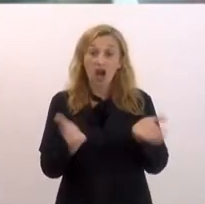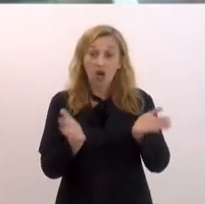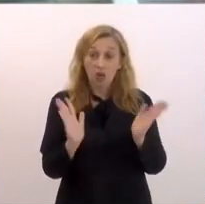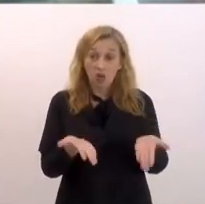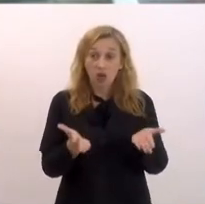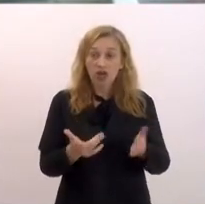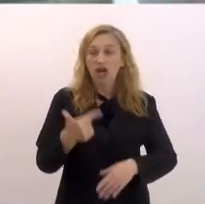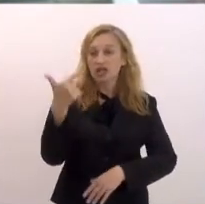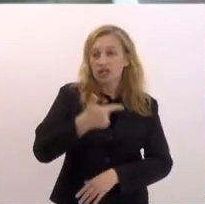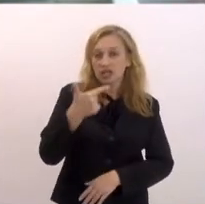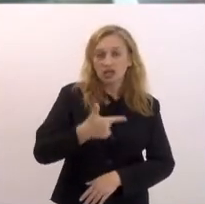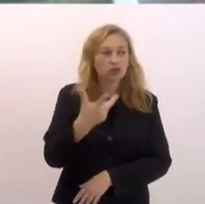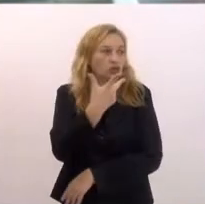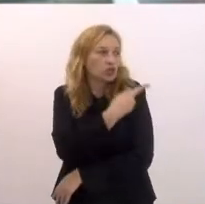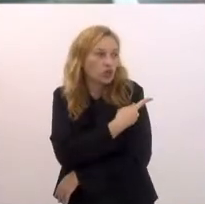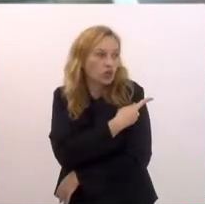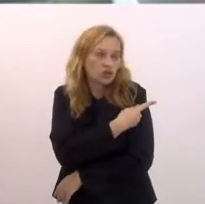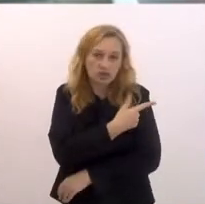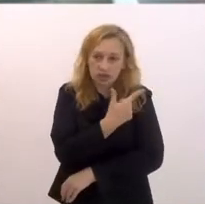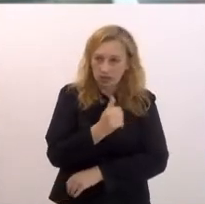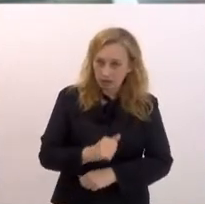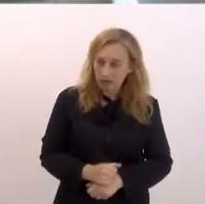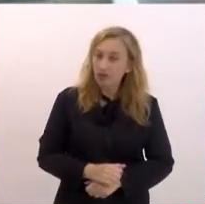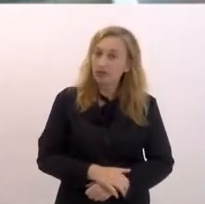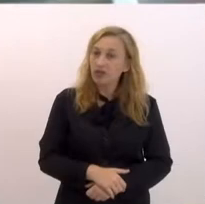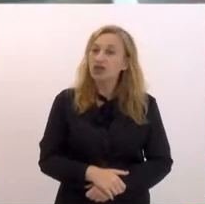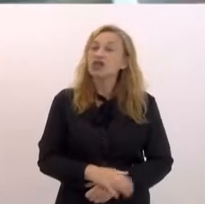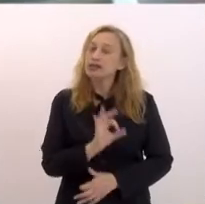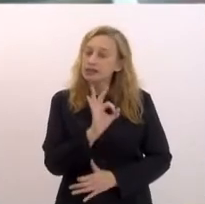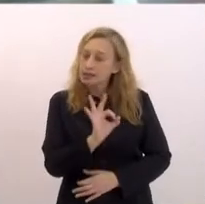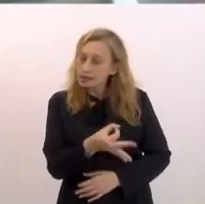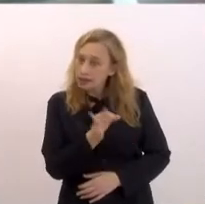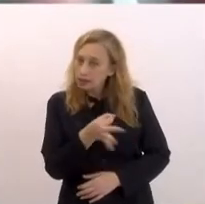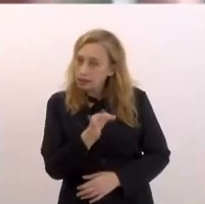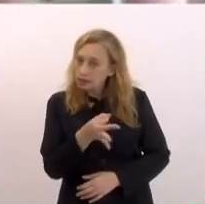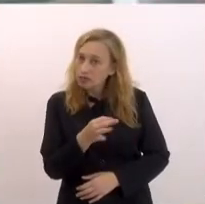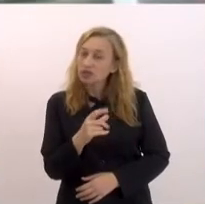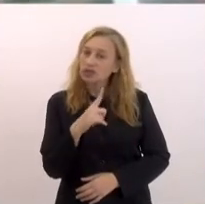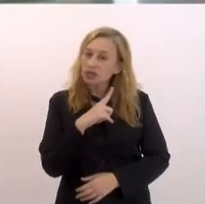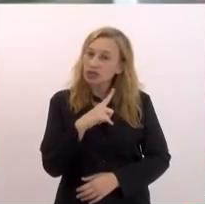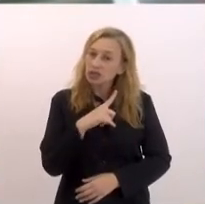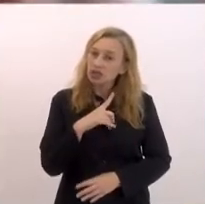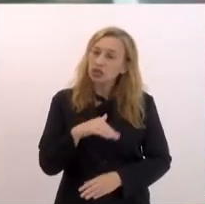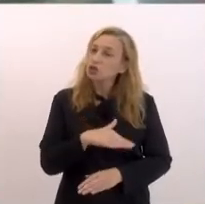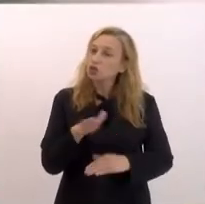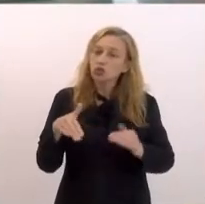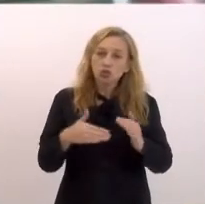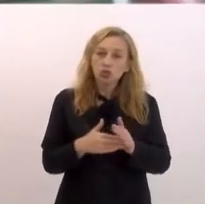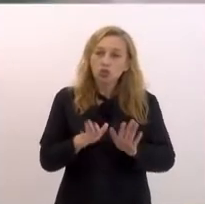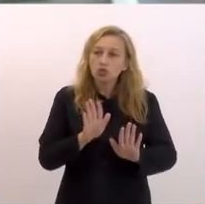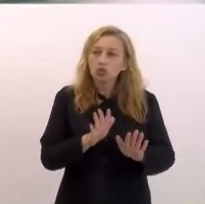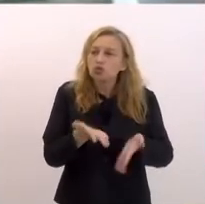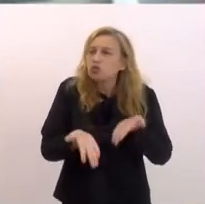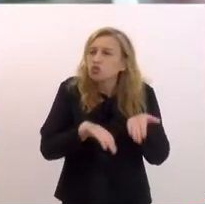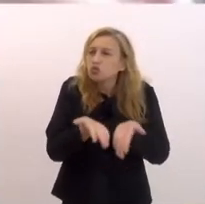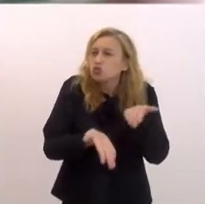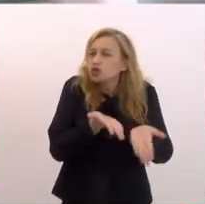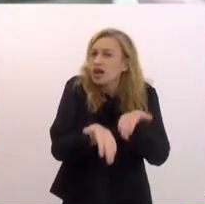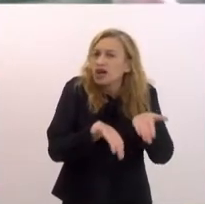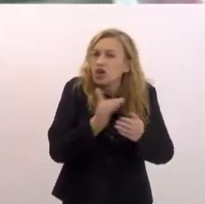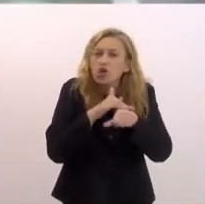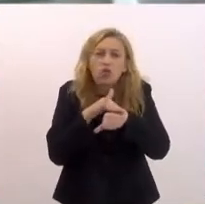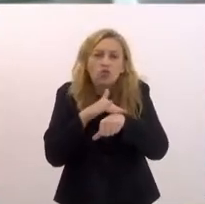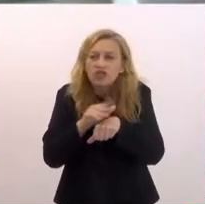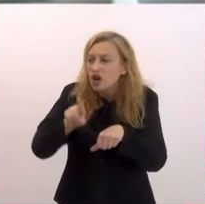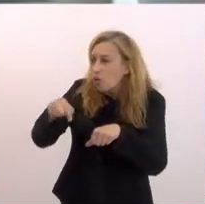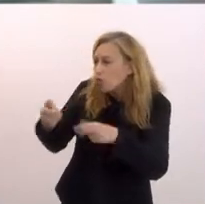a segunda dose da vacina e aí, certamente, teríamos todos esses cuidados, teríamos que conversar